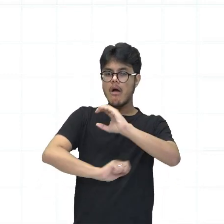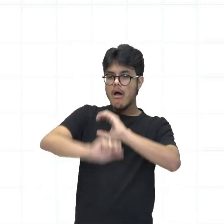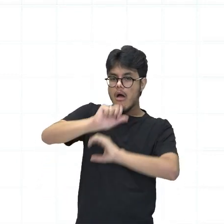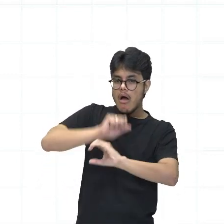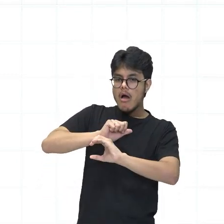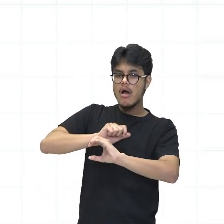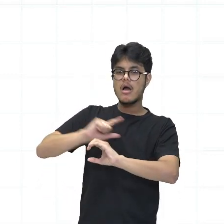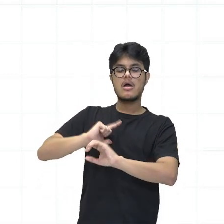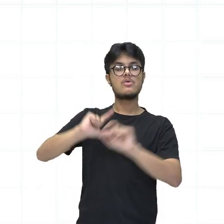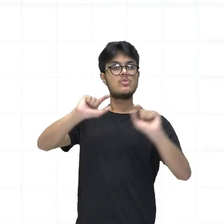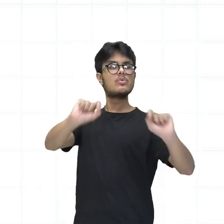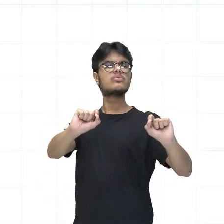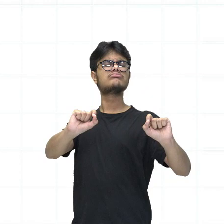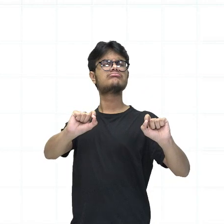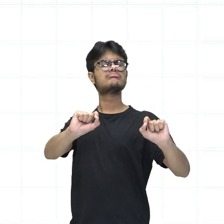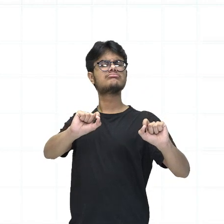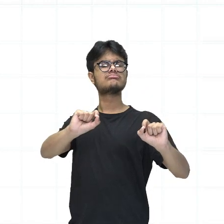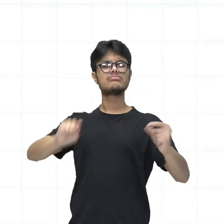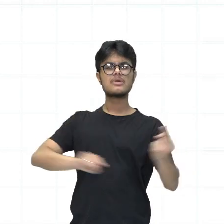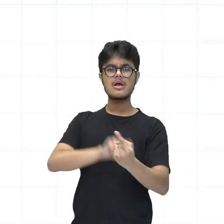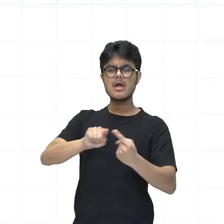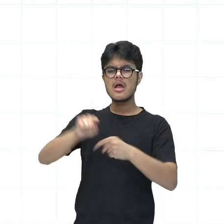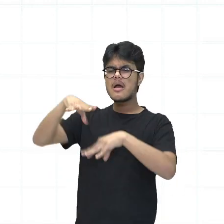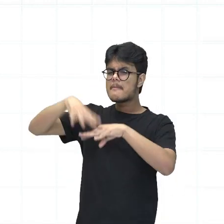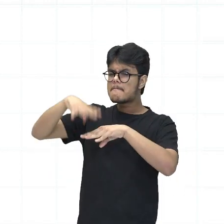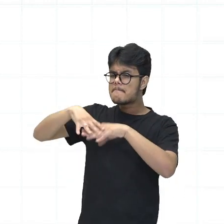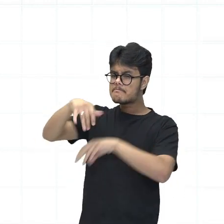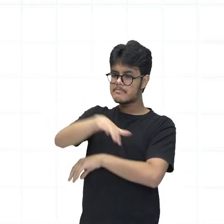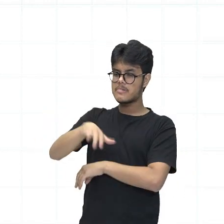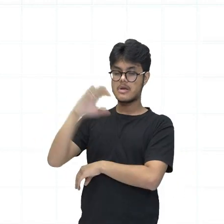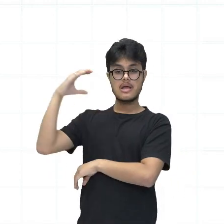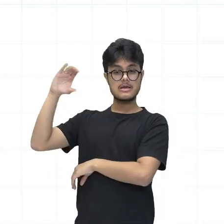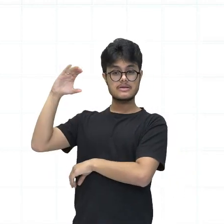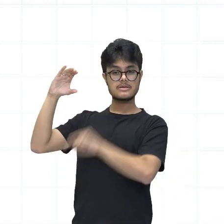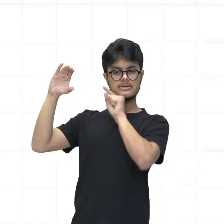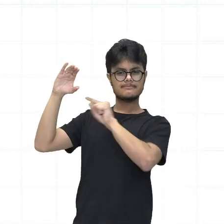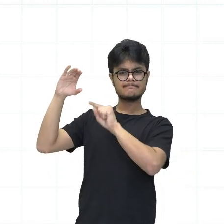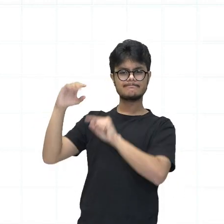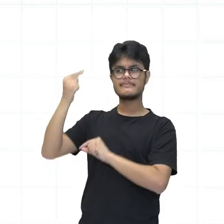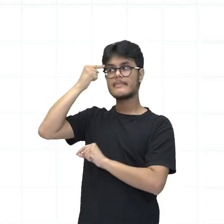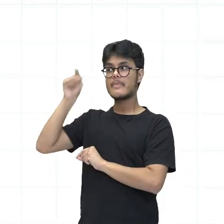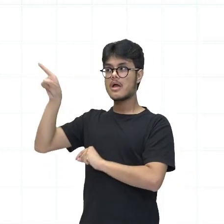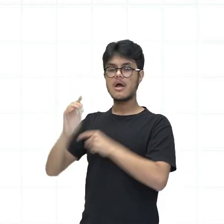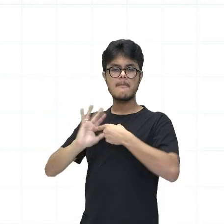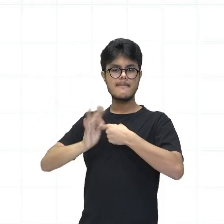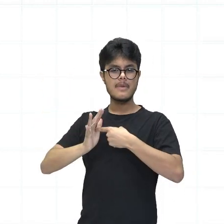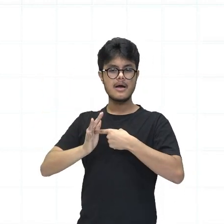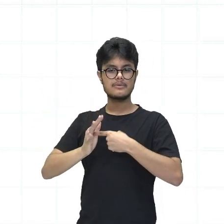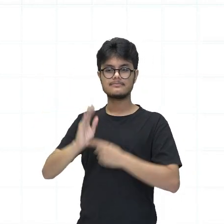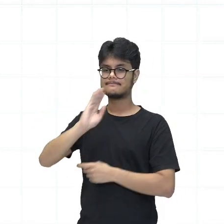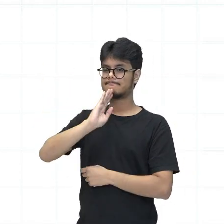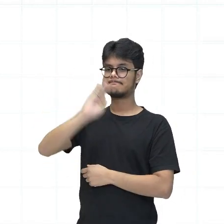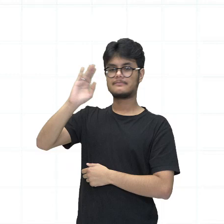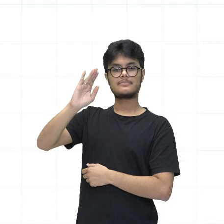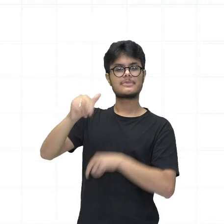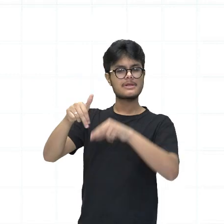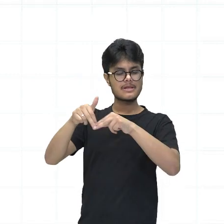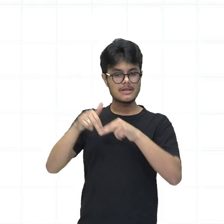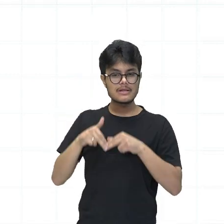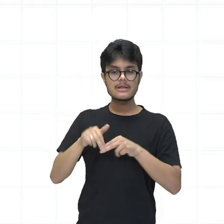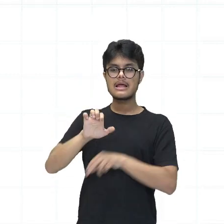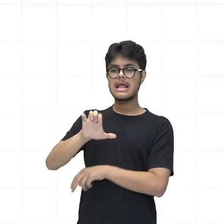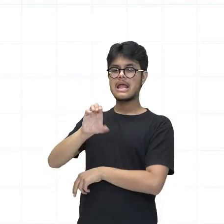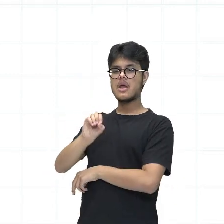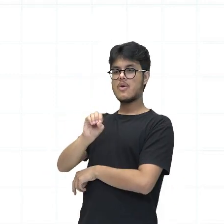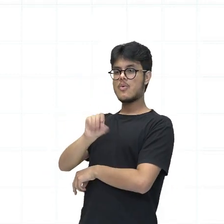como um matemático cientista que fez essa invenção. E, para isso, a